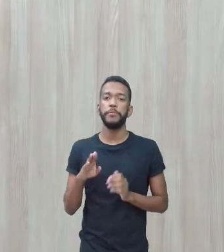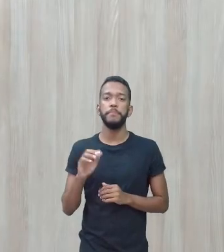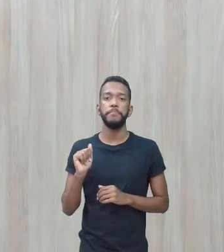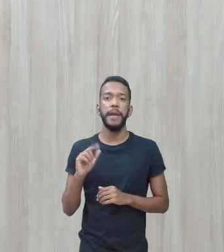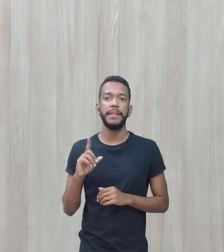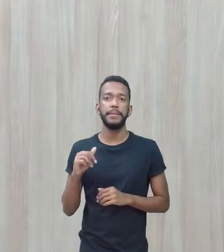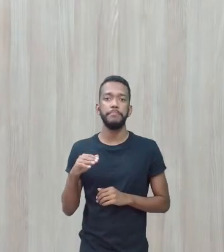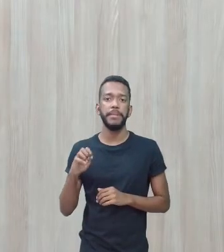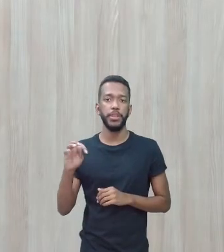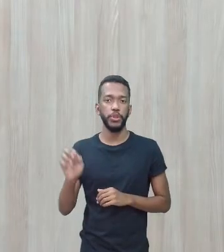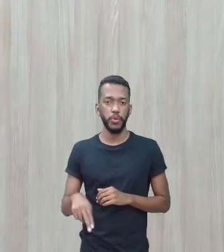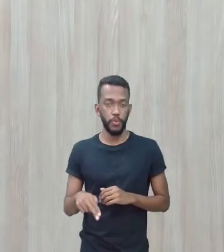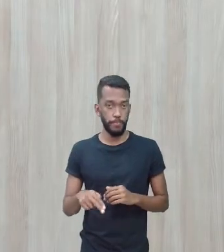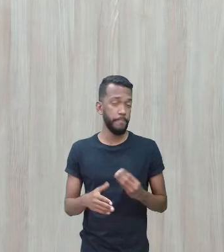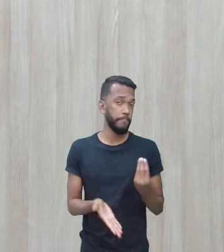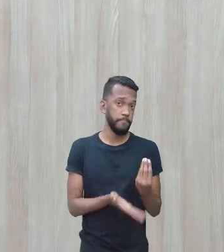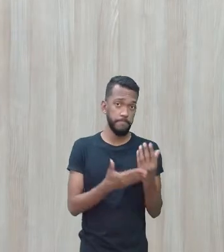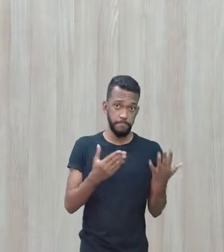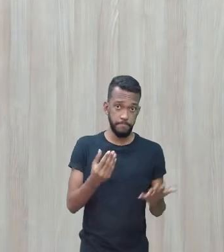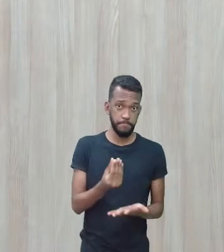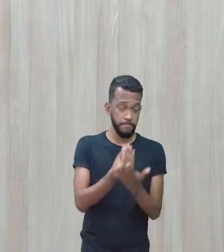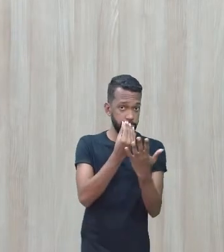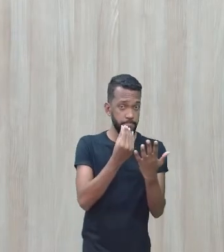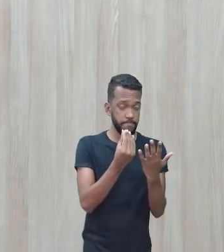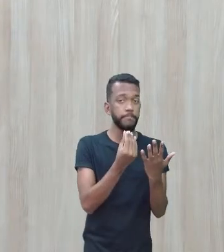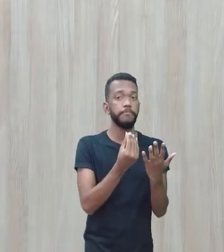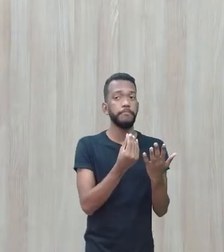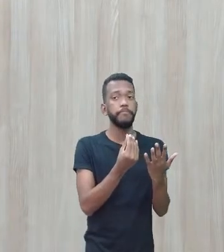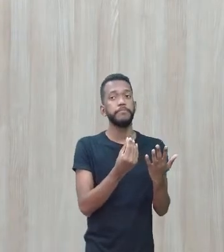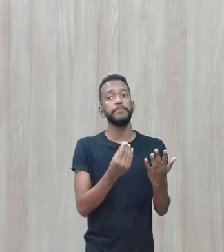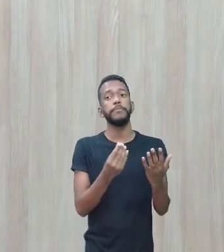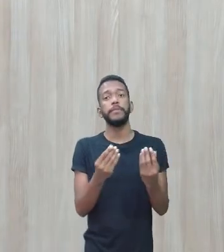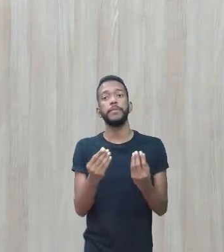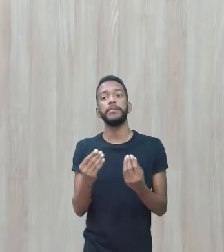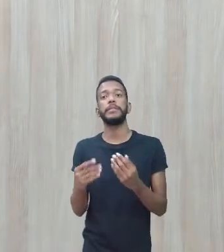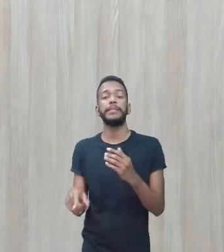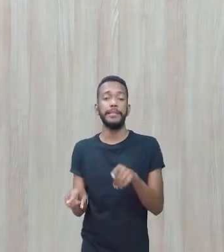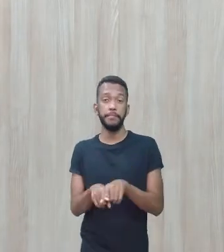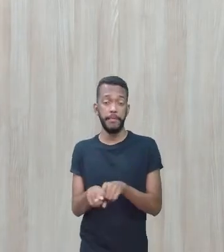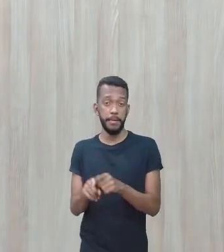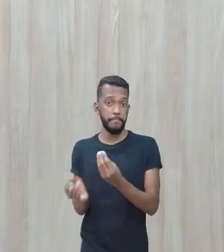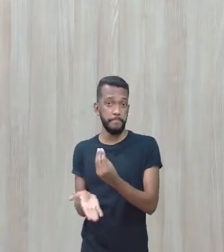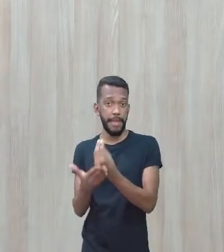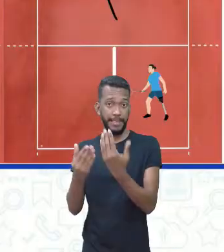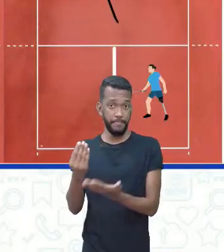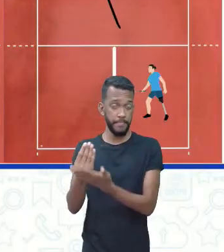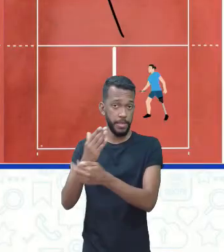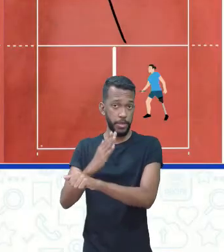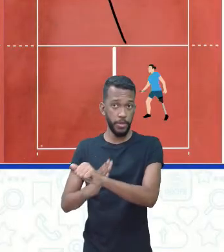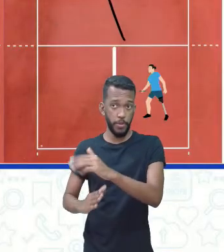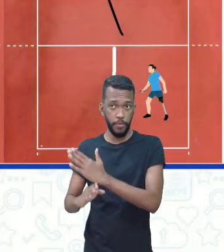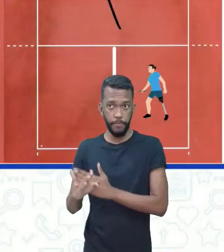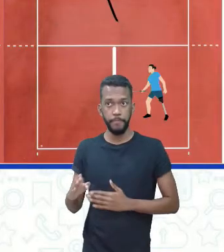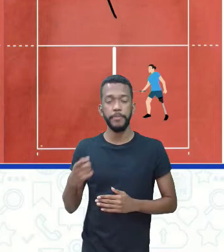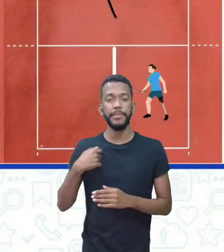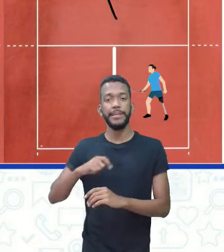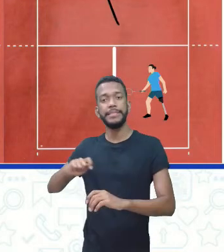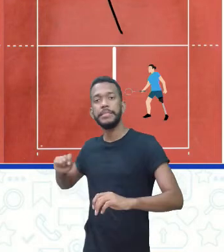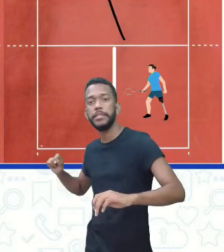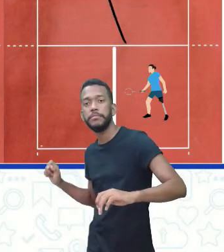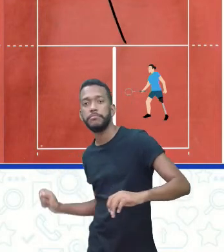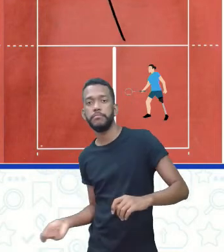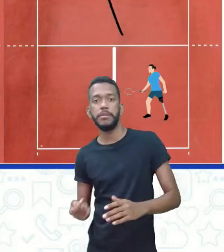no parabadminton, que aí a gente tem em relação ao saque. O saque, ele